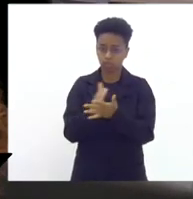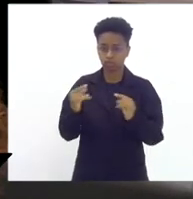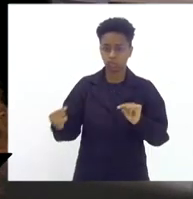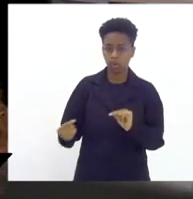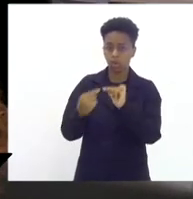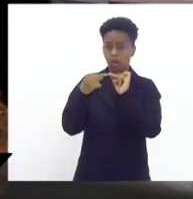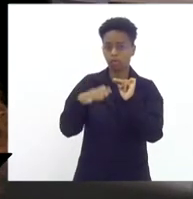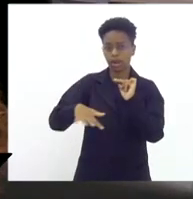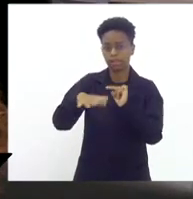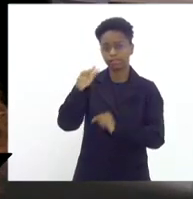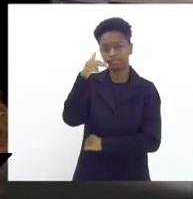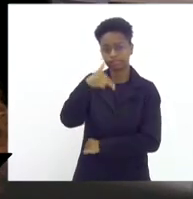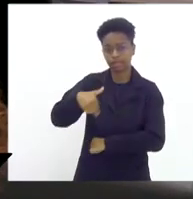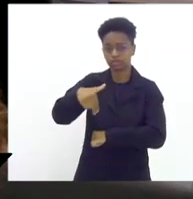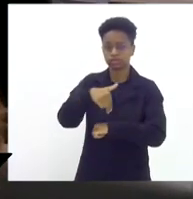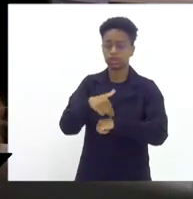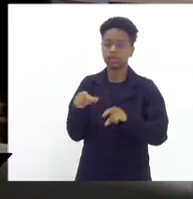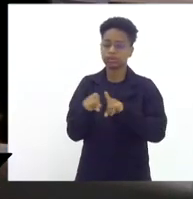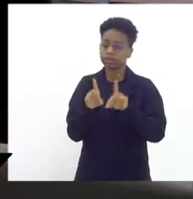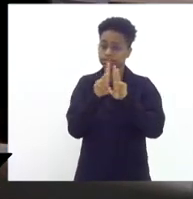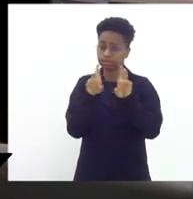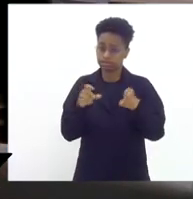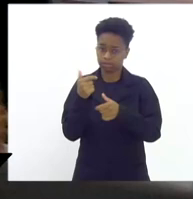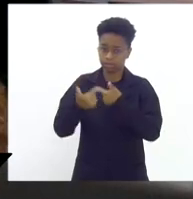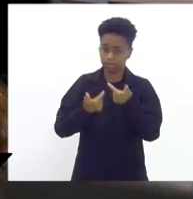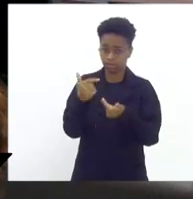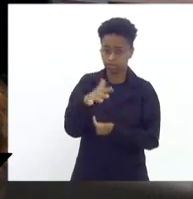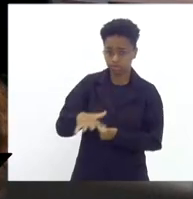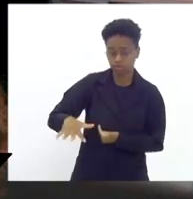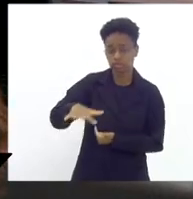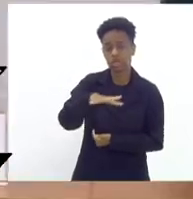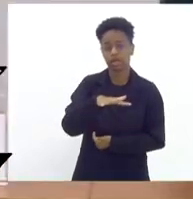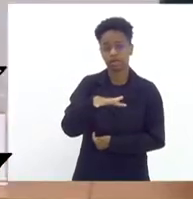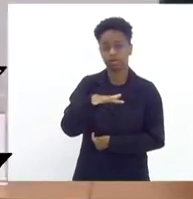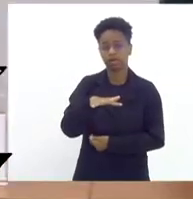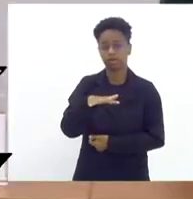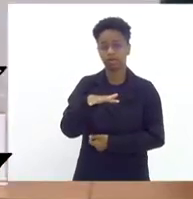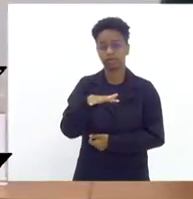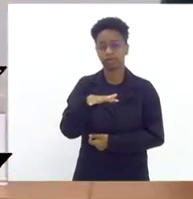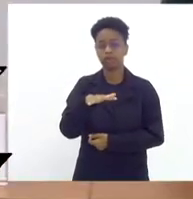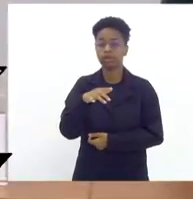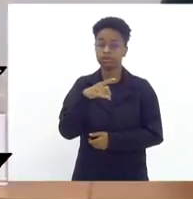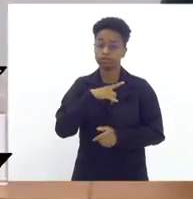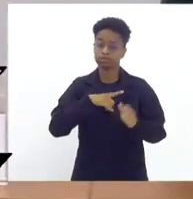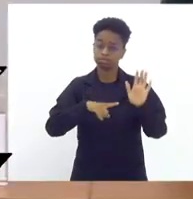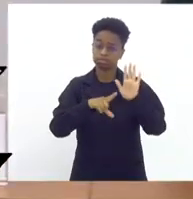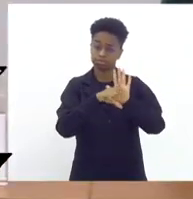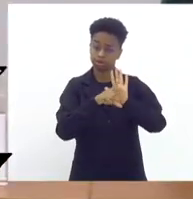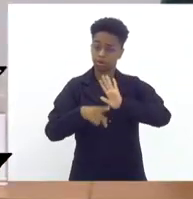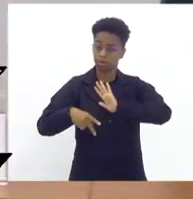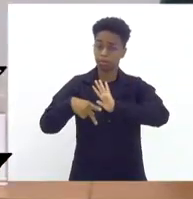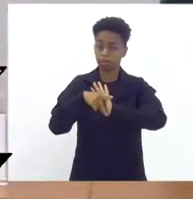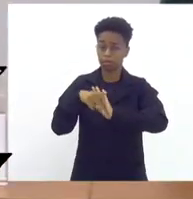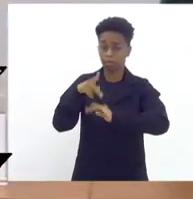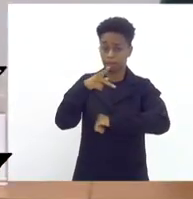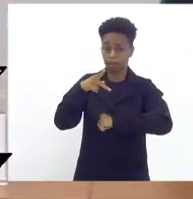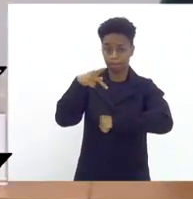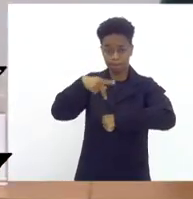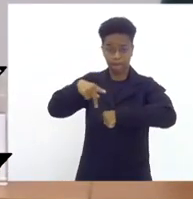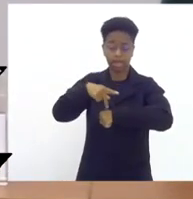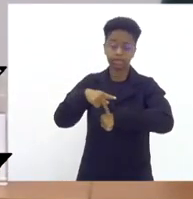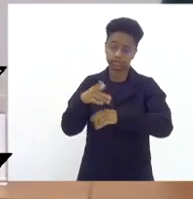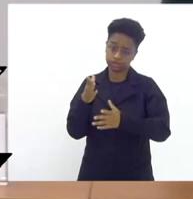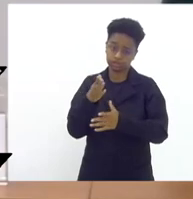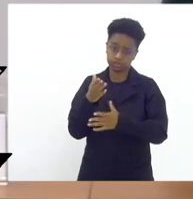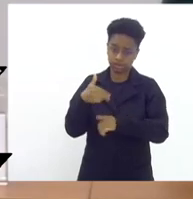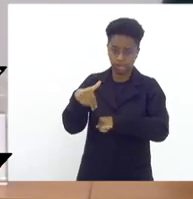a própria relação do trabalho mais geral é legislação de competência Nacional então de alguma forma